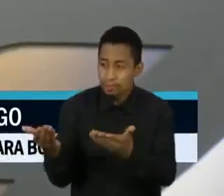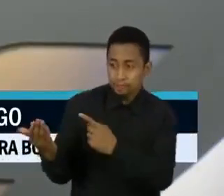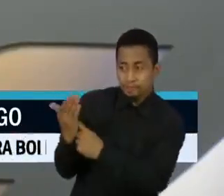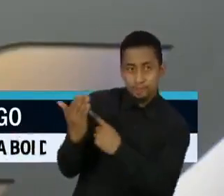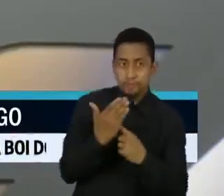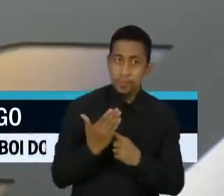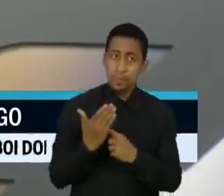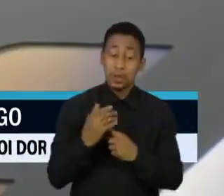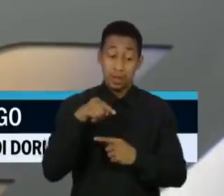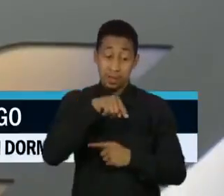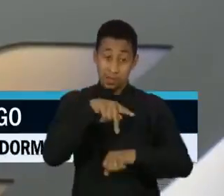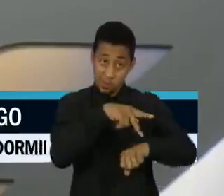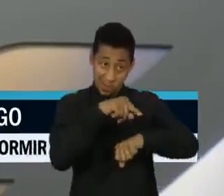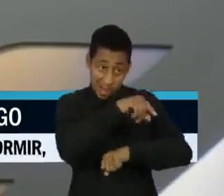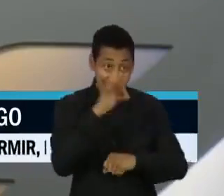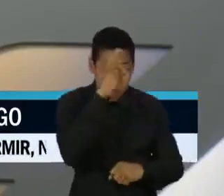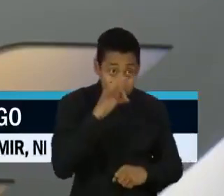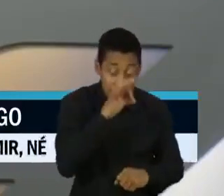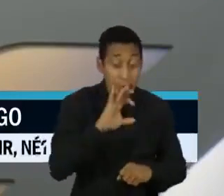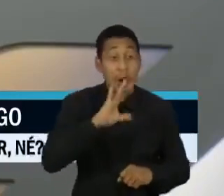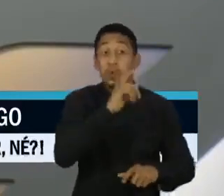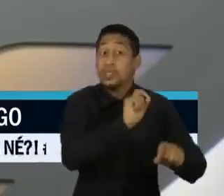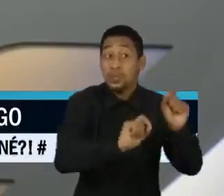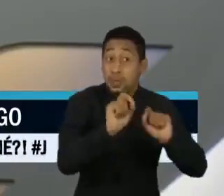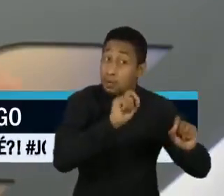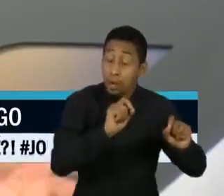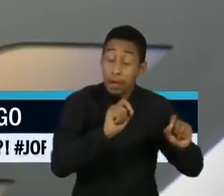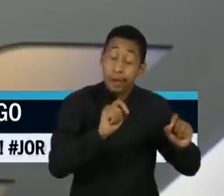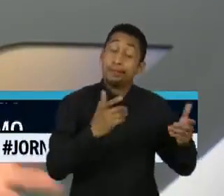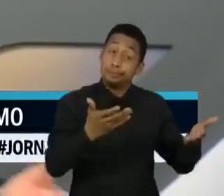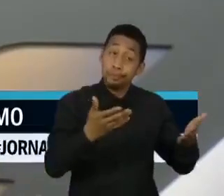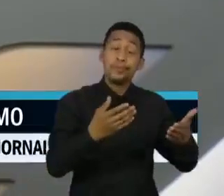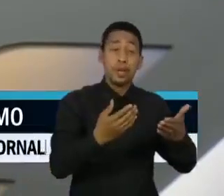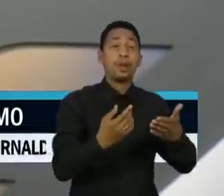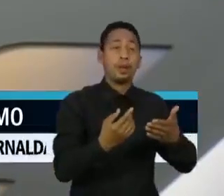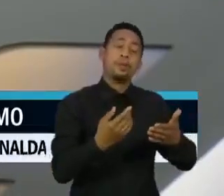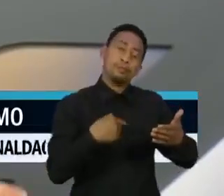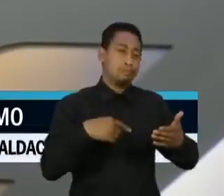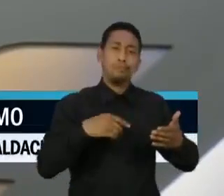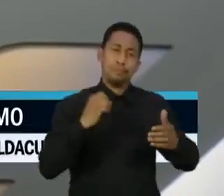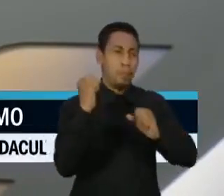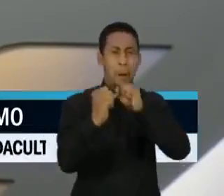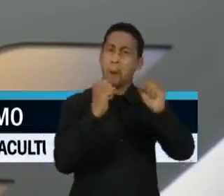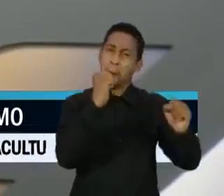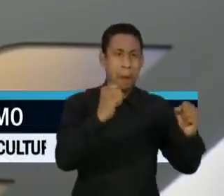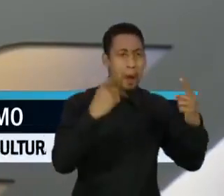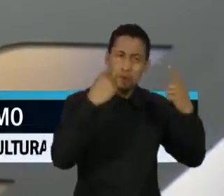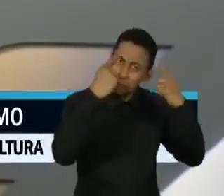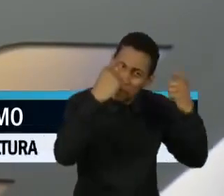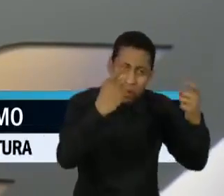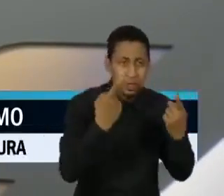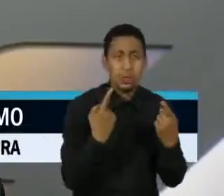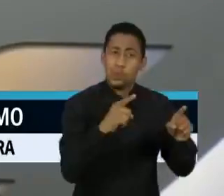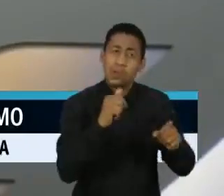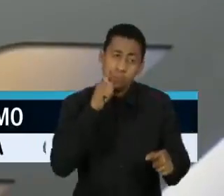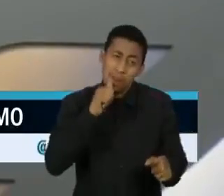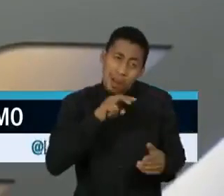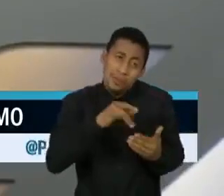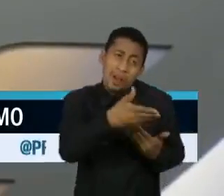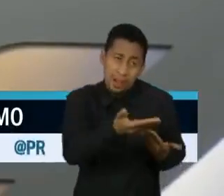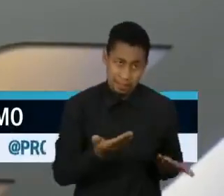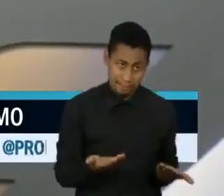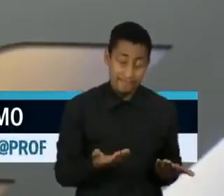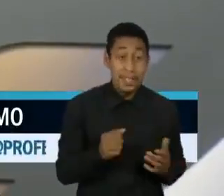internamente no país, vai acontecer o que o Caio falou. Vai acontecer derramamento de sangue, vai acontecer violência contra mulheres. Se eles precisarem da